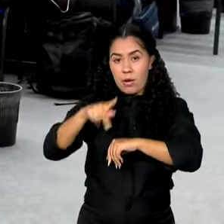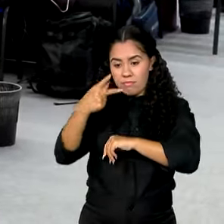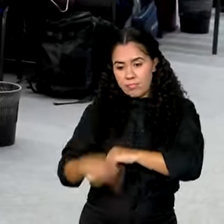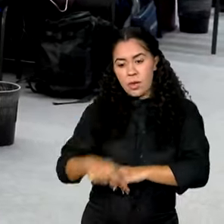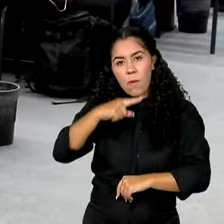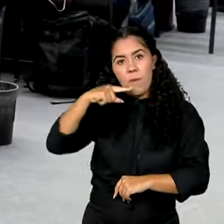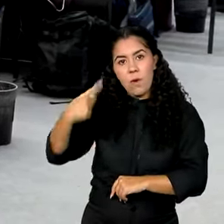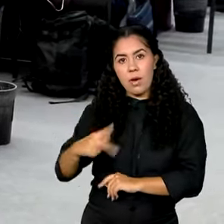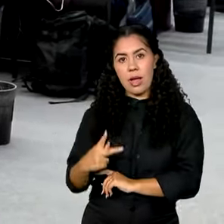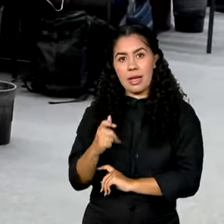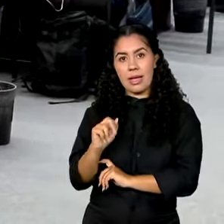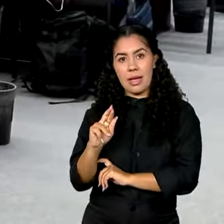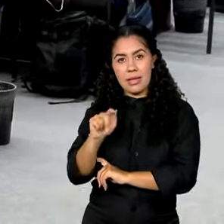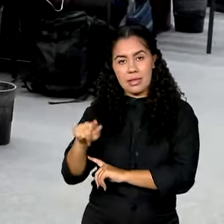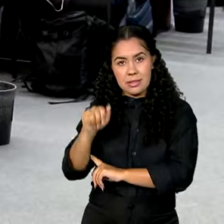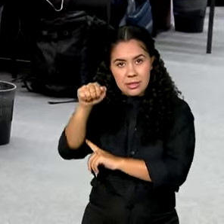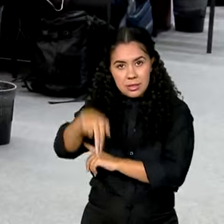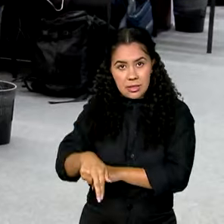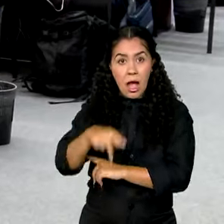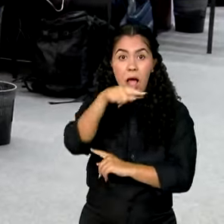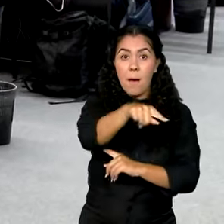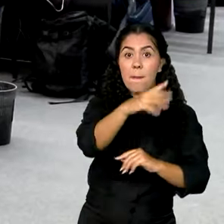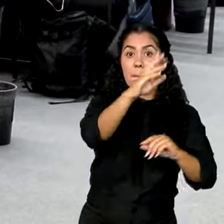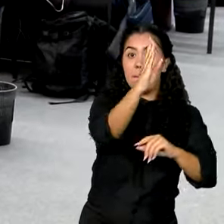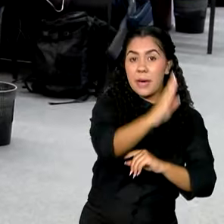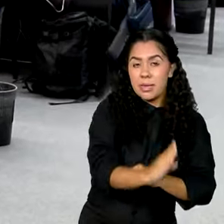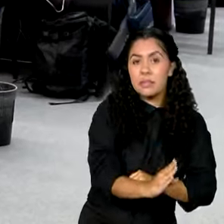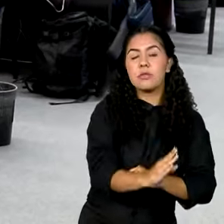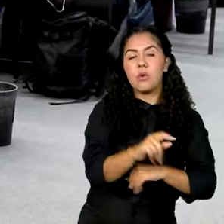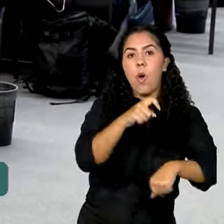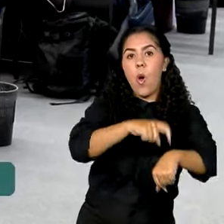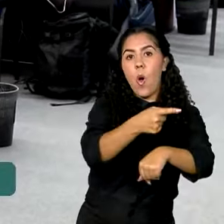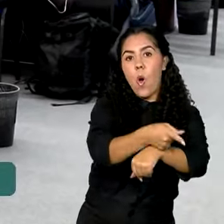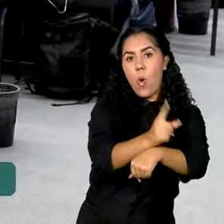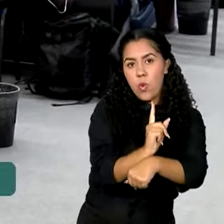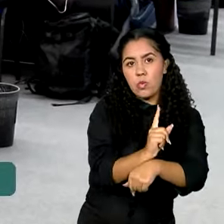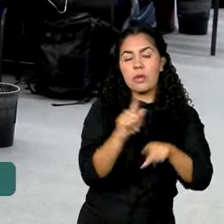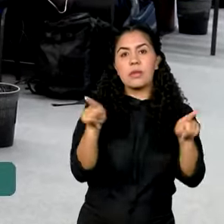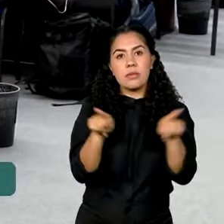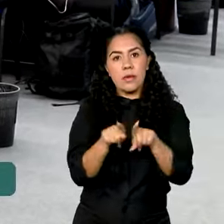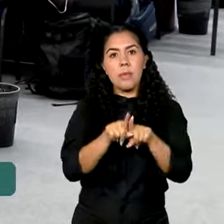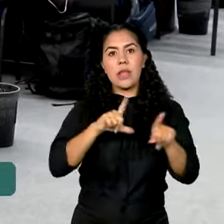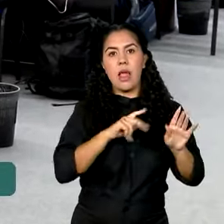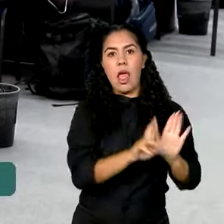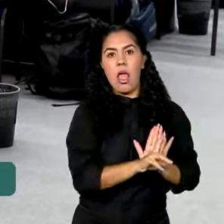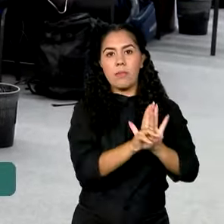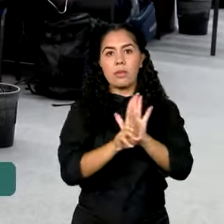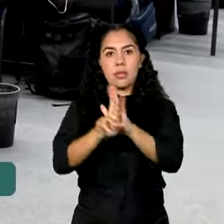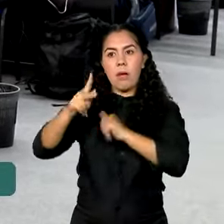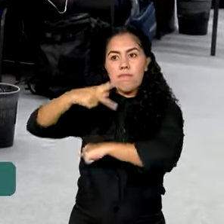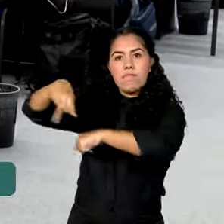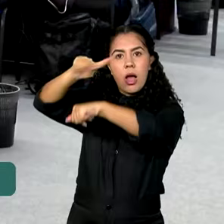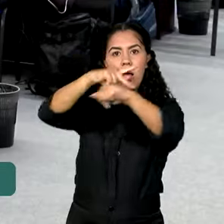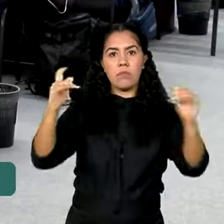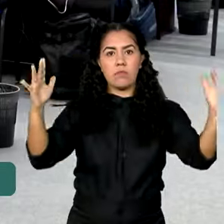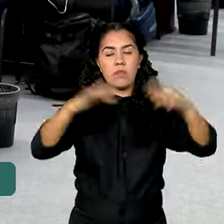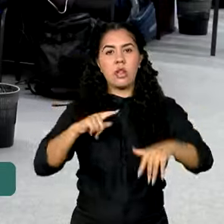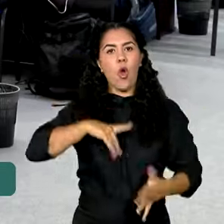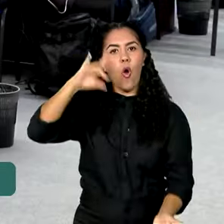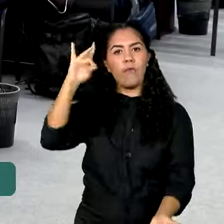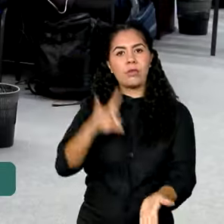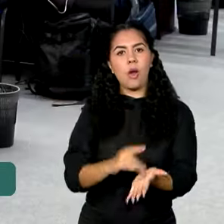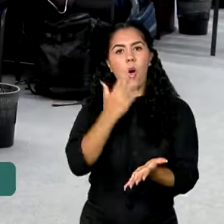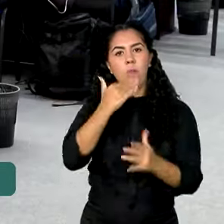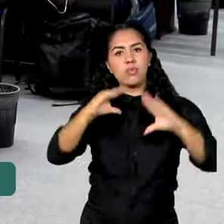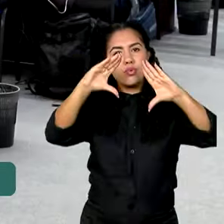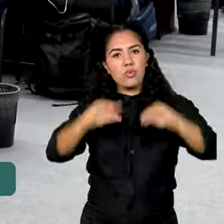da tarde em Brasília, com a cerimônia de boas-vindas dos chefes das delegações dos países do bloco. Um jantar oficial será